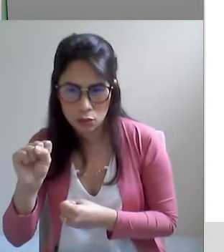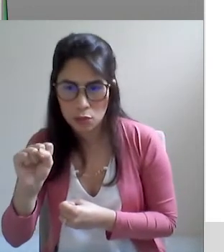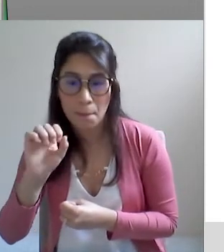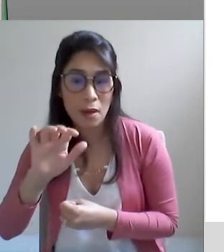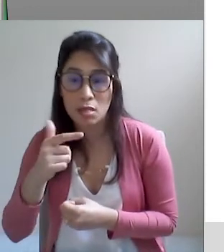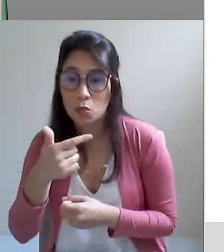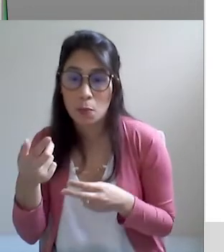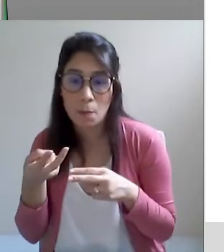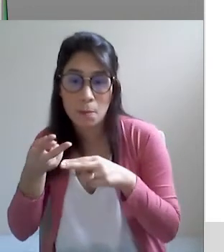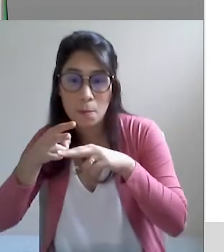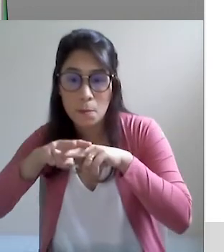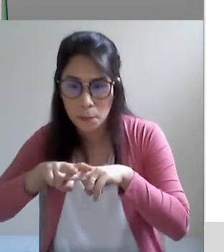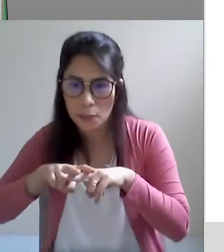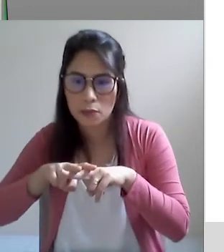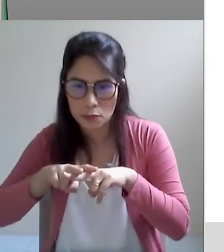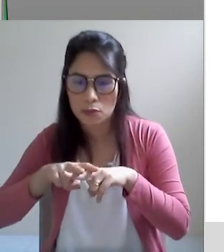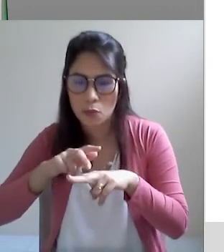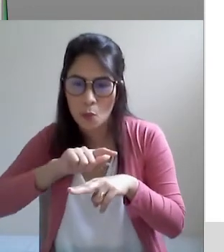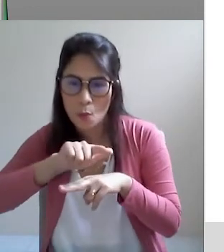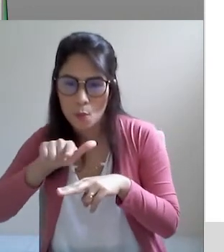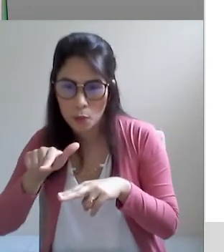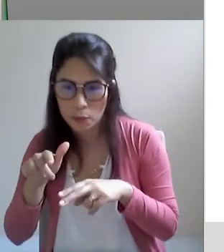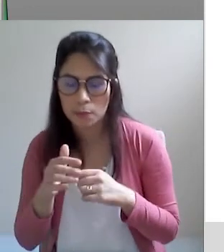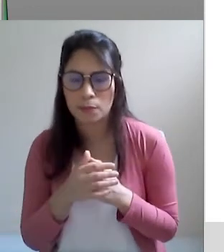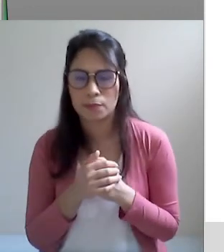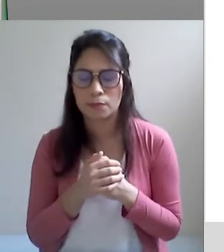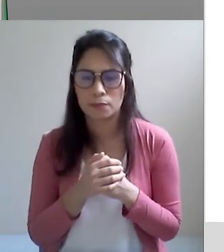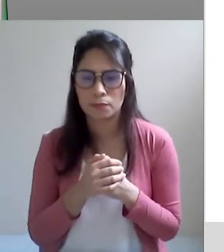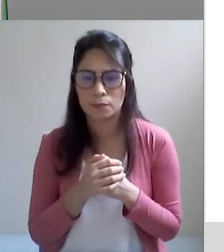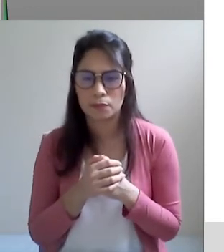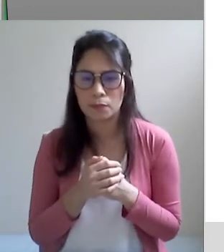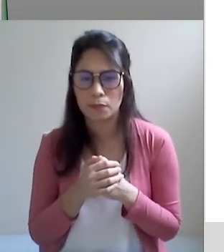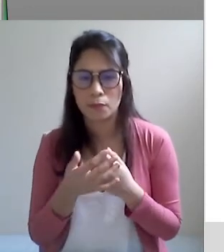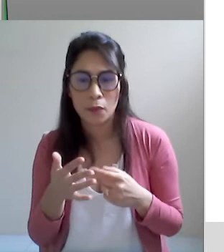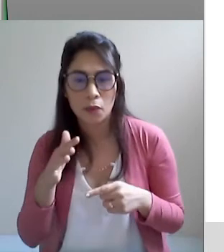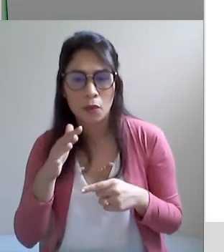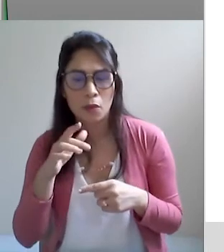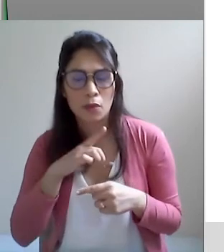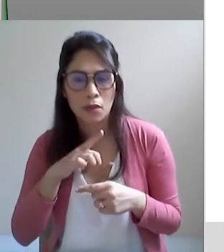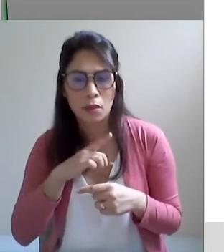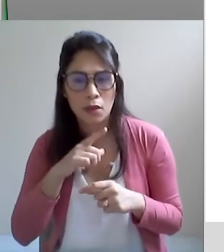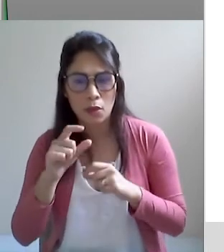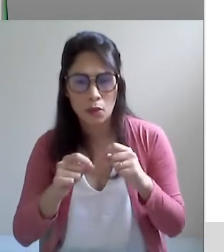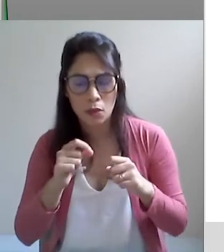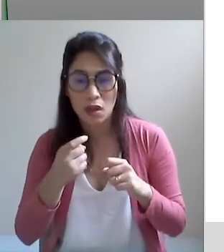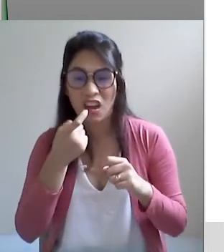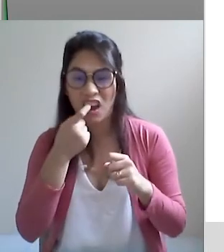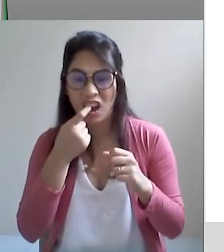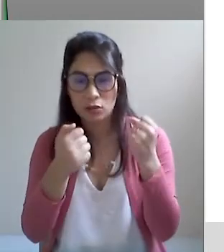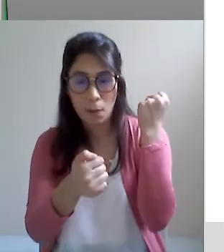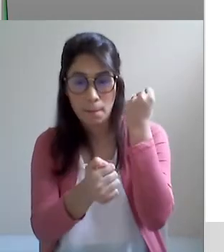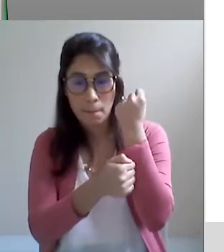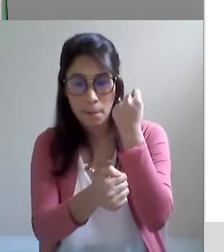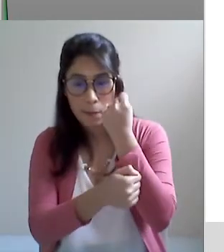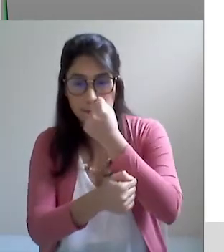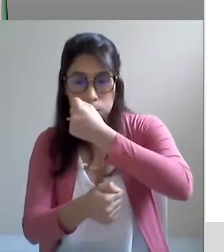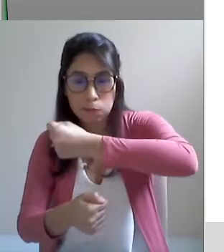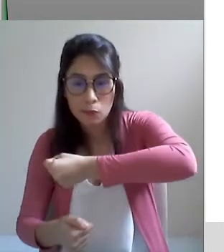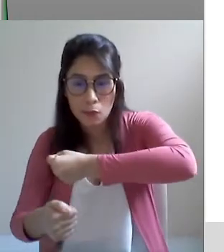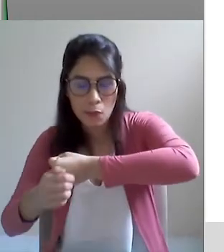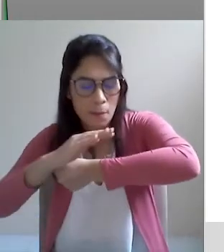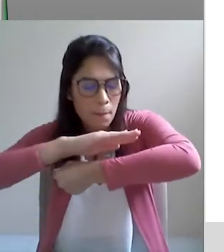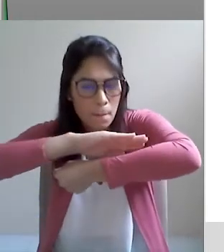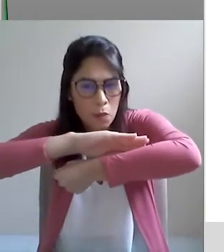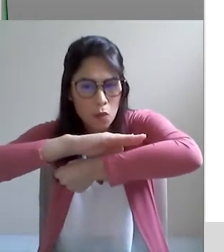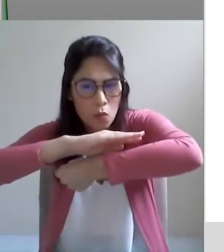osteócito, contudo, não estão encarceradas em lacunas. São células que limitam o osso